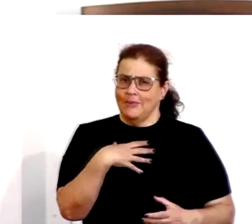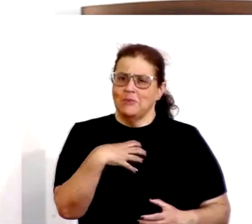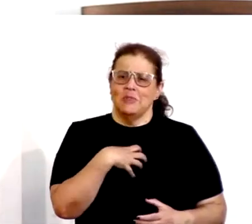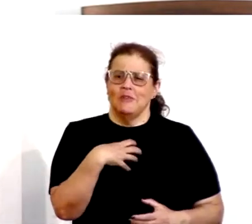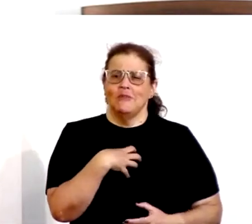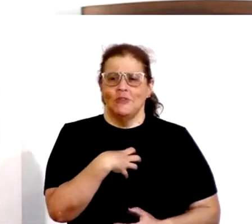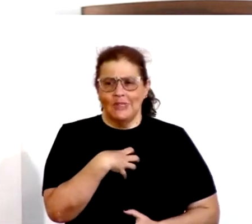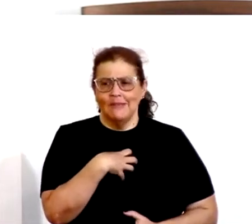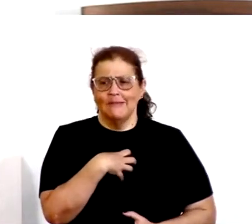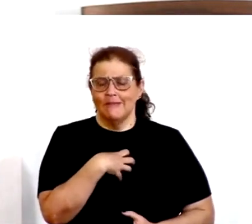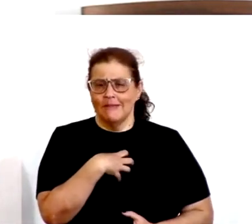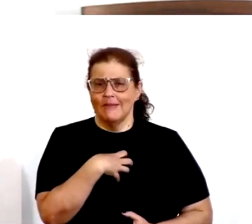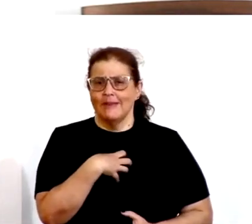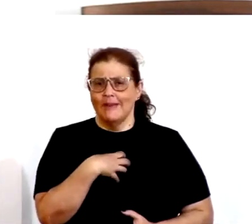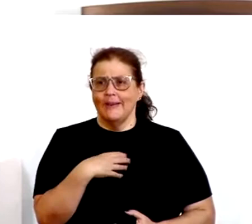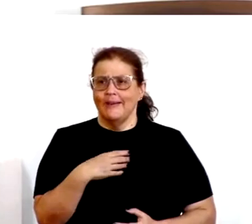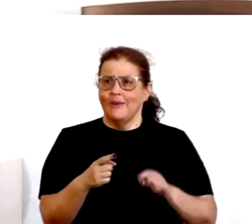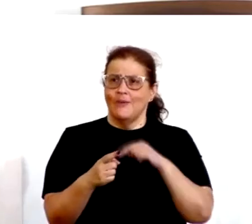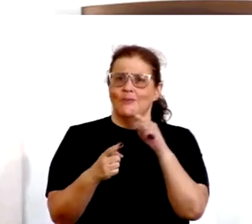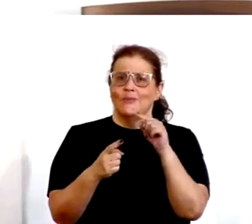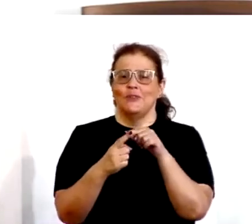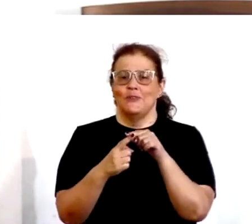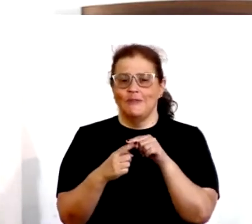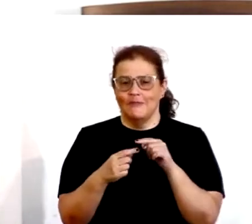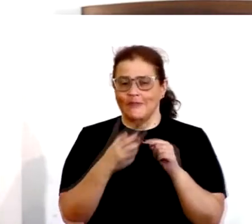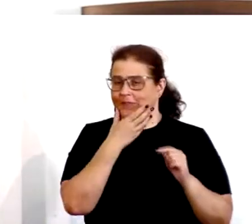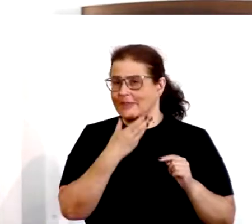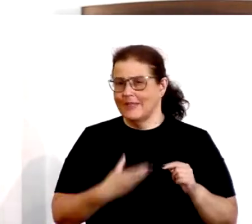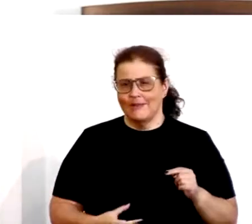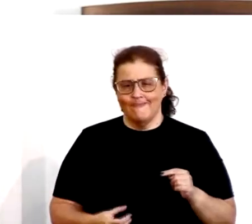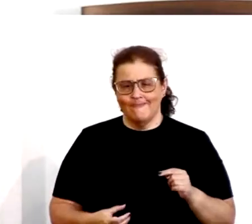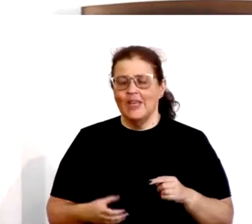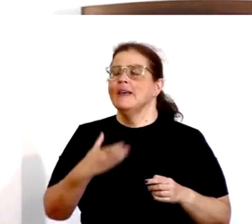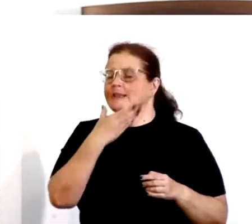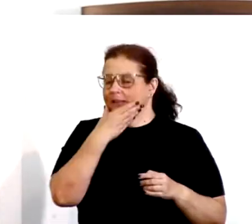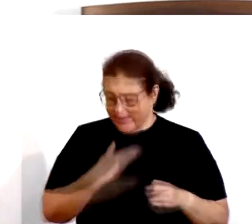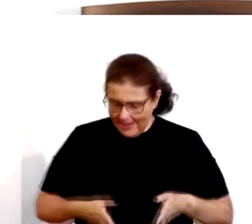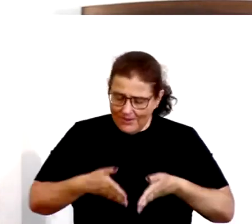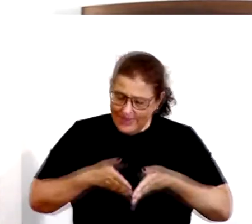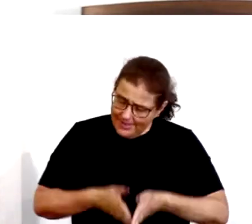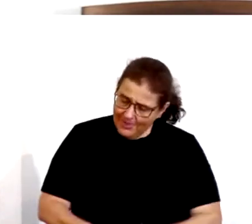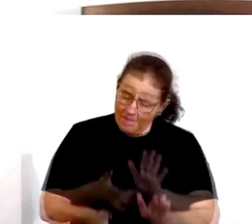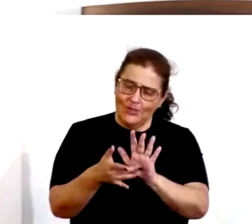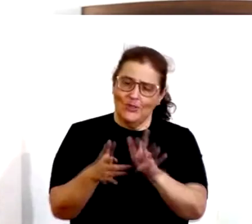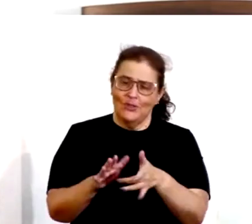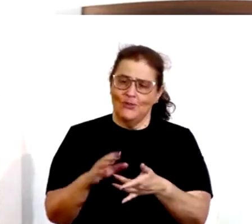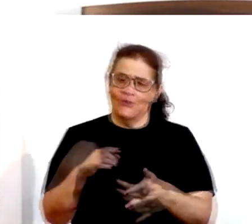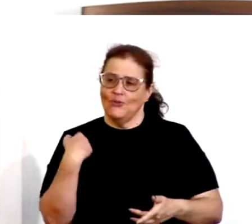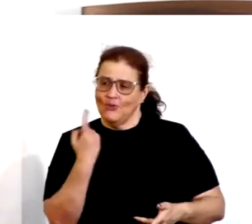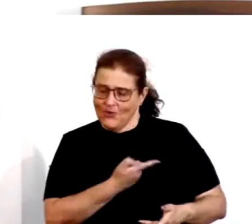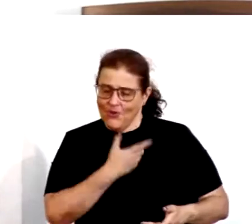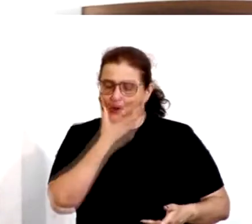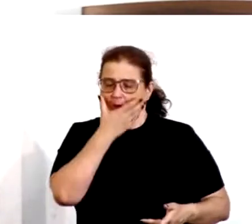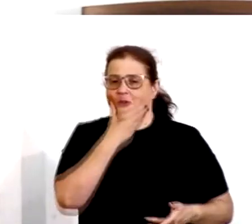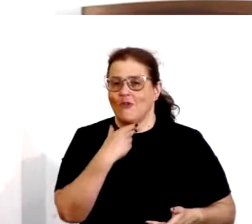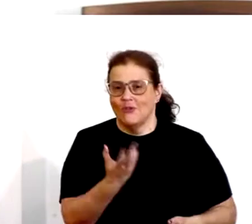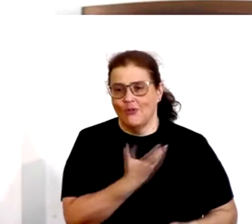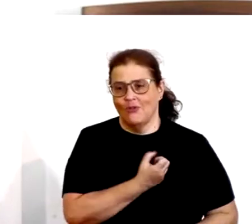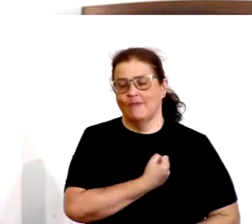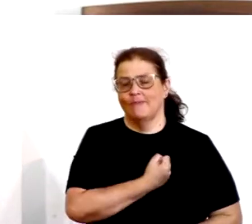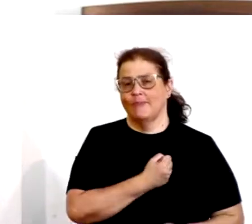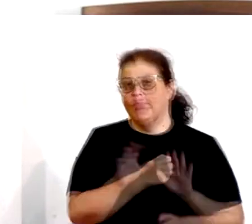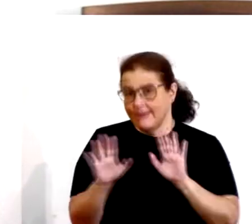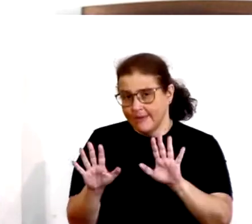porque é para toda a vida. Natal é o nascimento de Jesus, nosso Salvador. Mas agora nós já começamos no dia 26